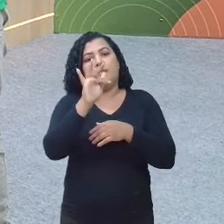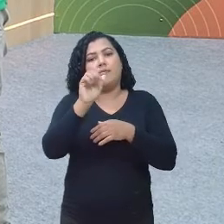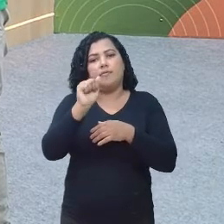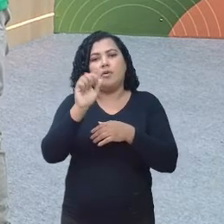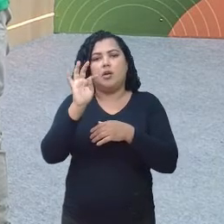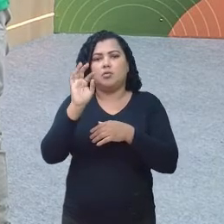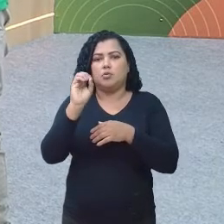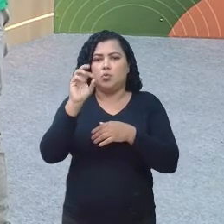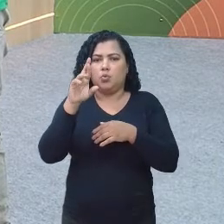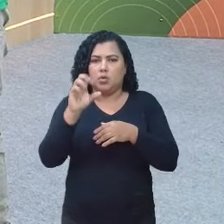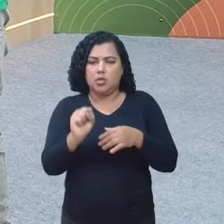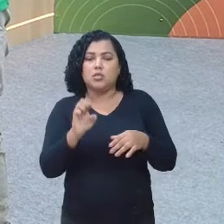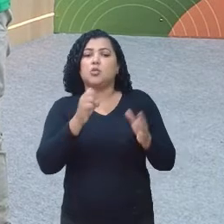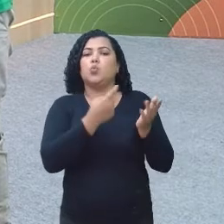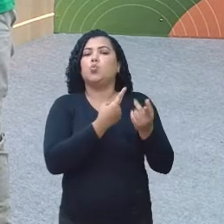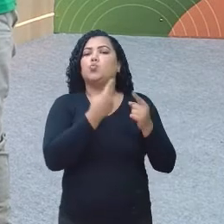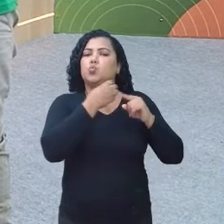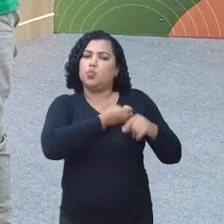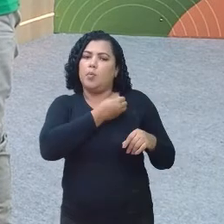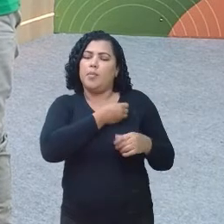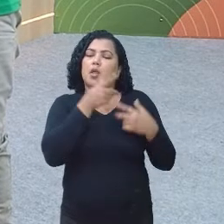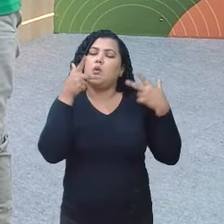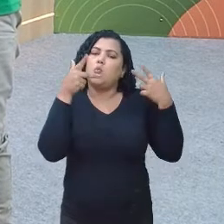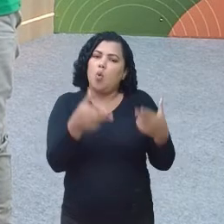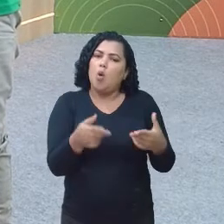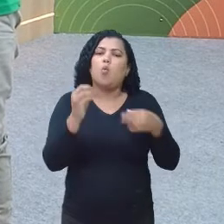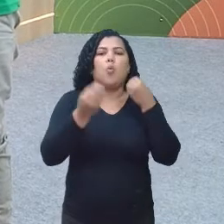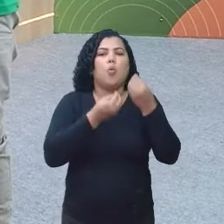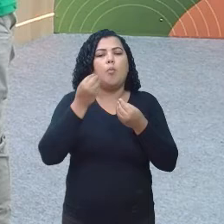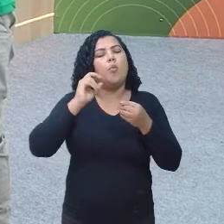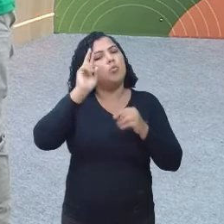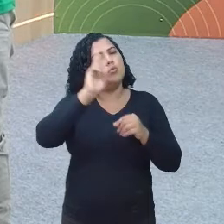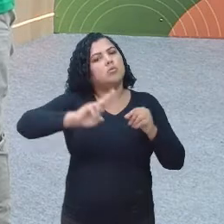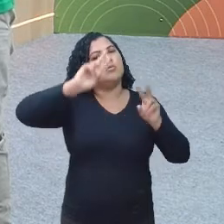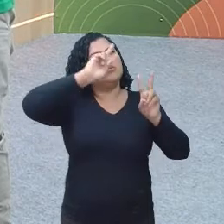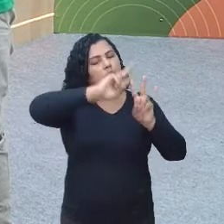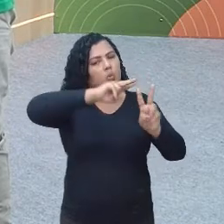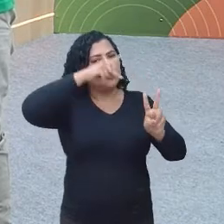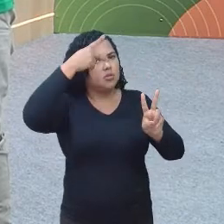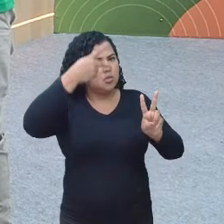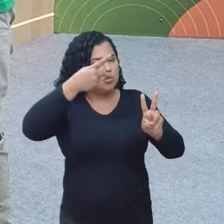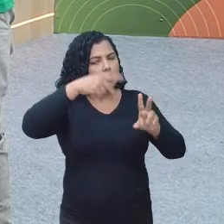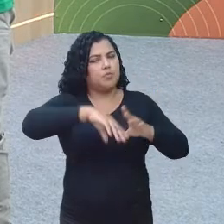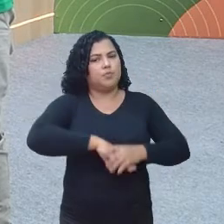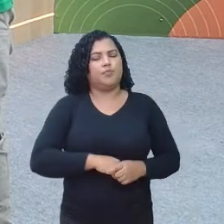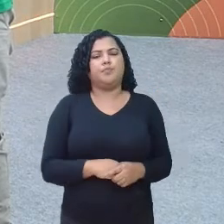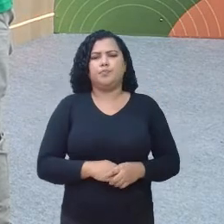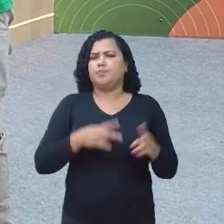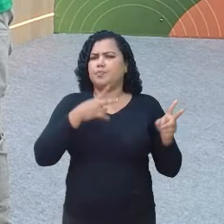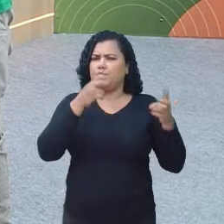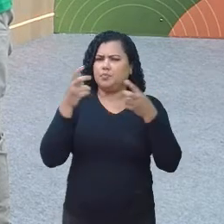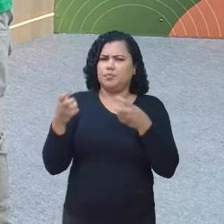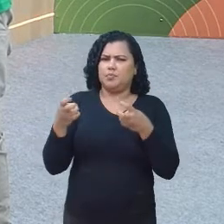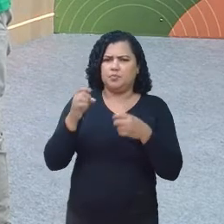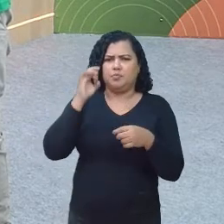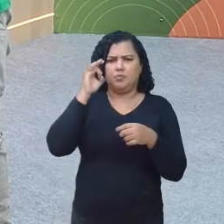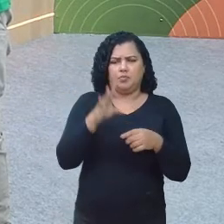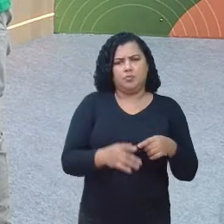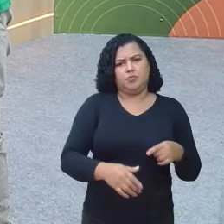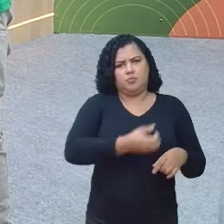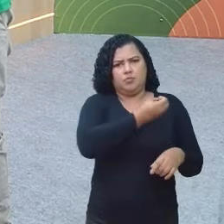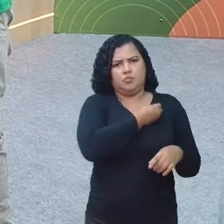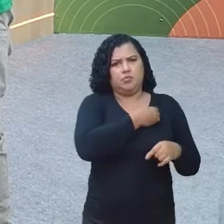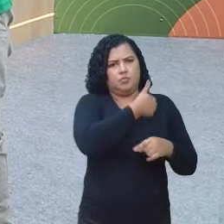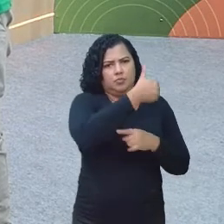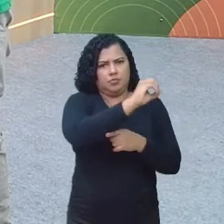com fatores iguais através de uma potenciação. Nesse caso aqui, observe que eu tenho só fatores 10. Então isso